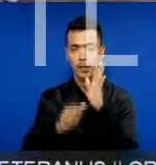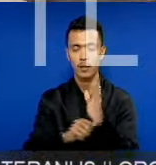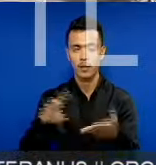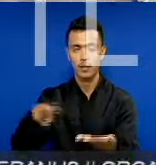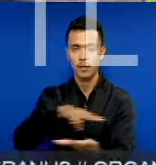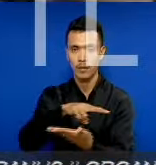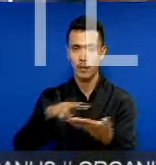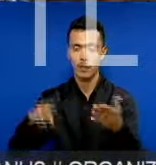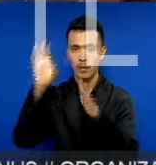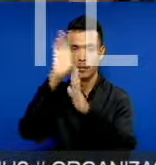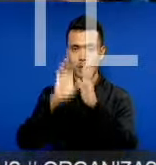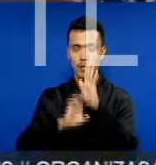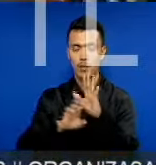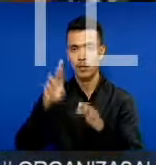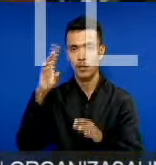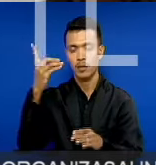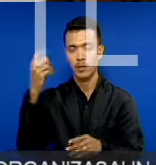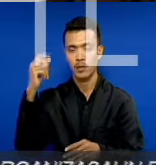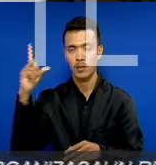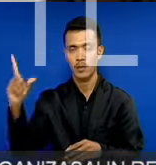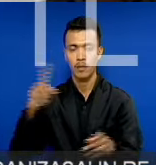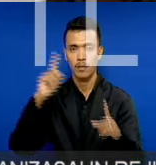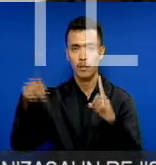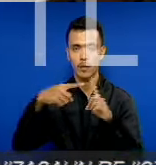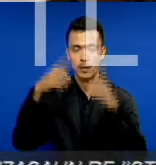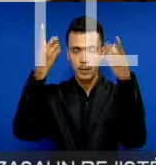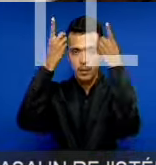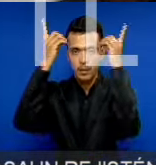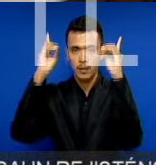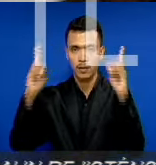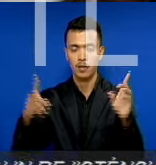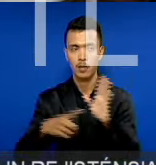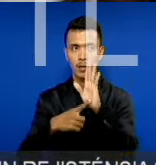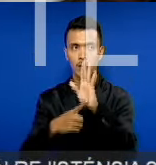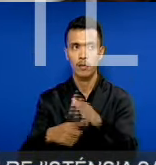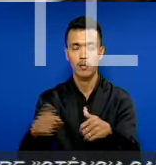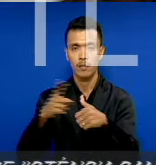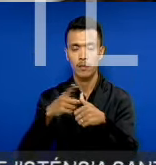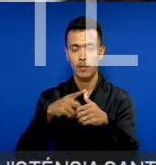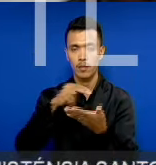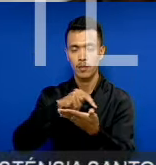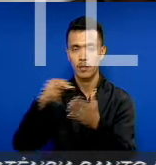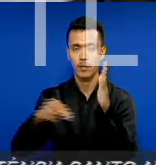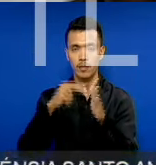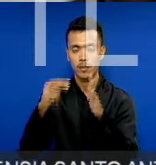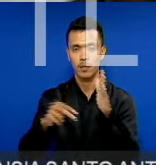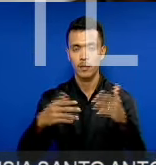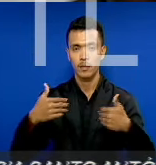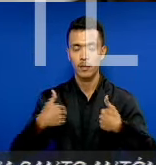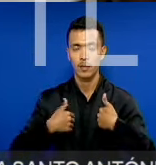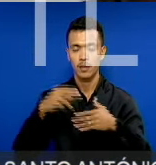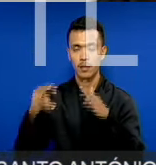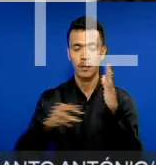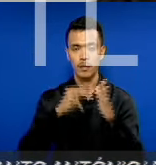viola Constituição RDTL. Pahira decisão nessai e a lorong hira kliwane. Primeira notícia maka haware sai ya media hola